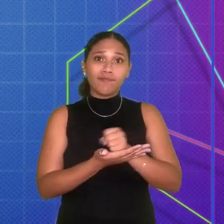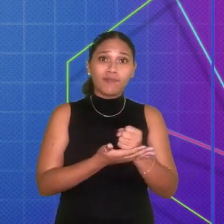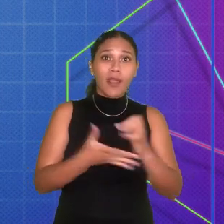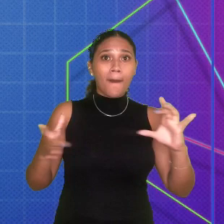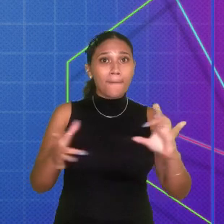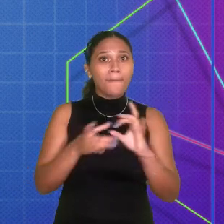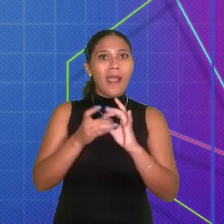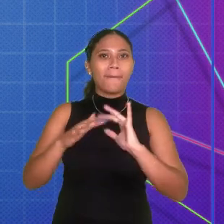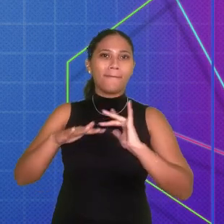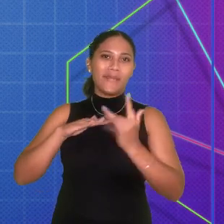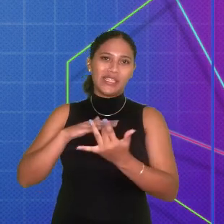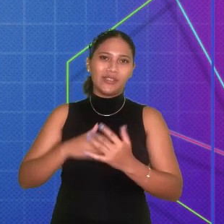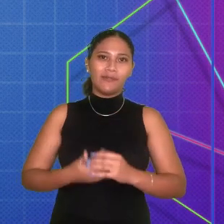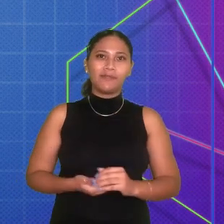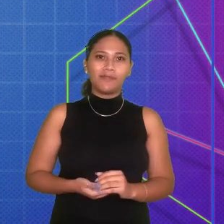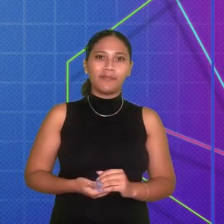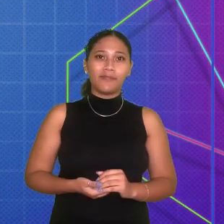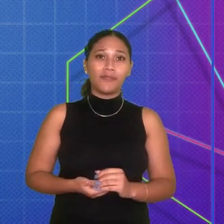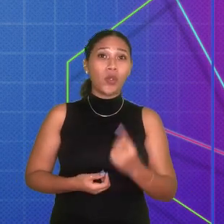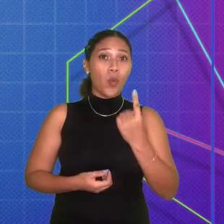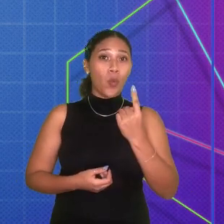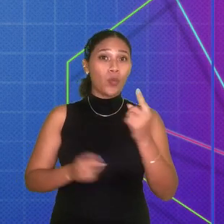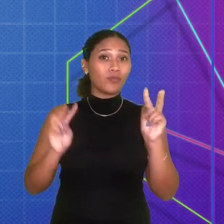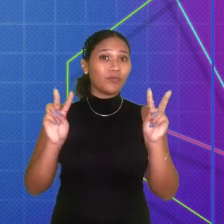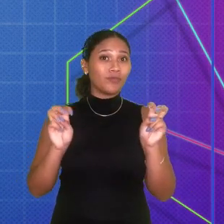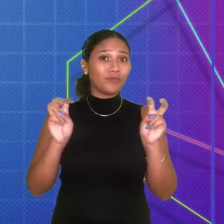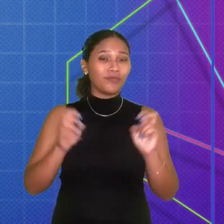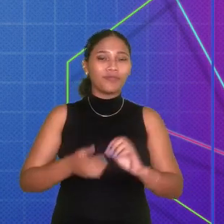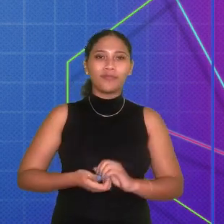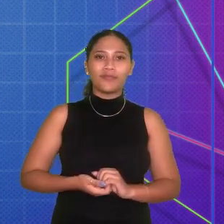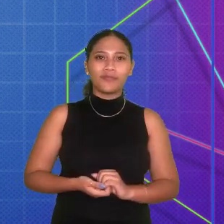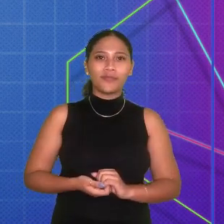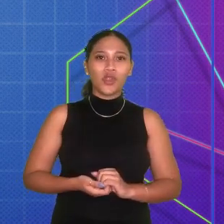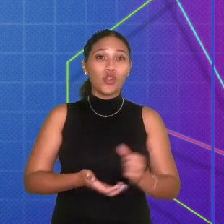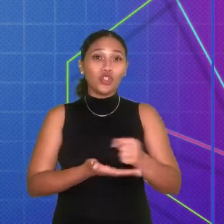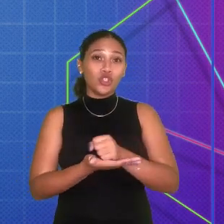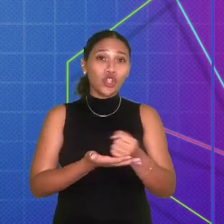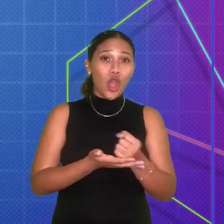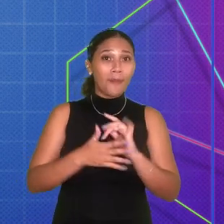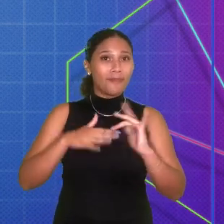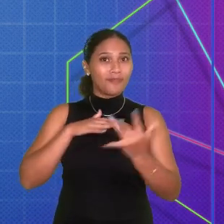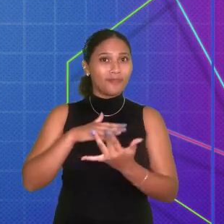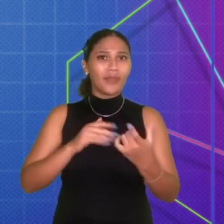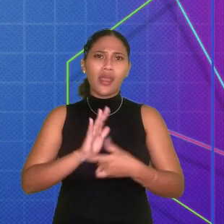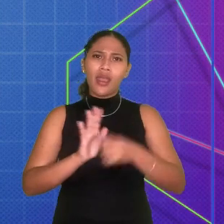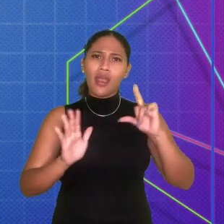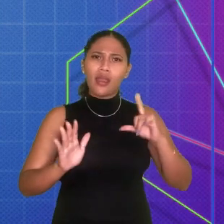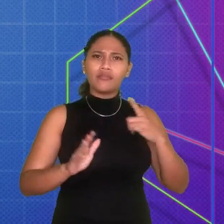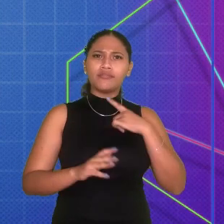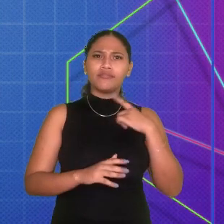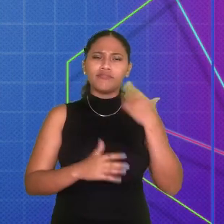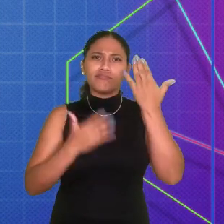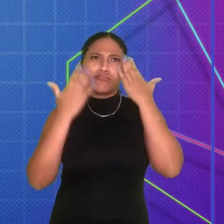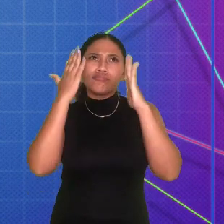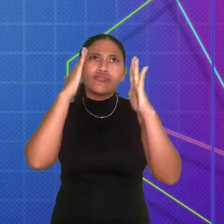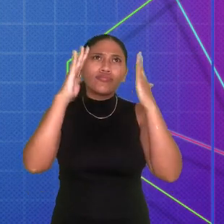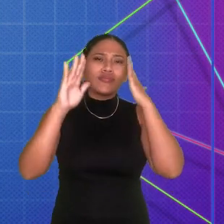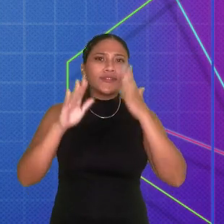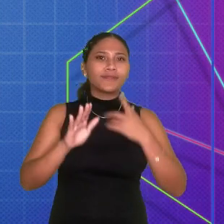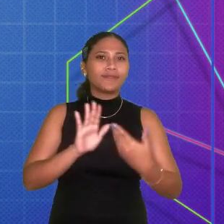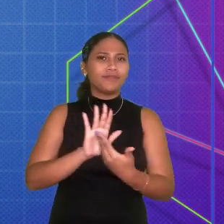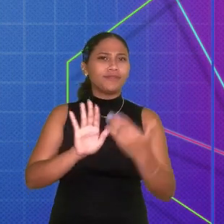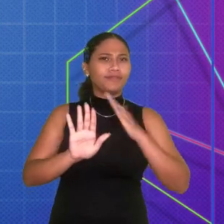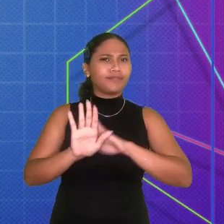mídia. Parte 1. Os jogos na mídia. Antes de nos aventurarmos pelos